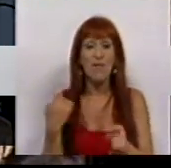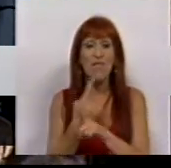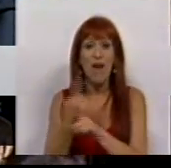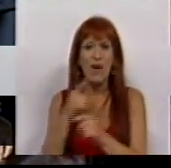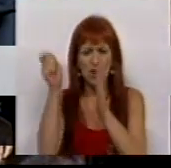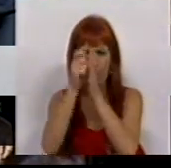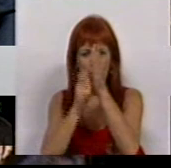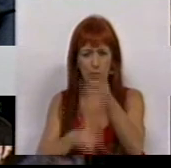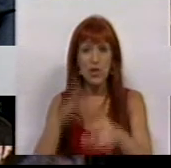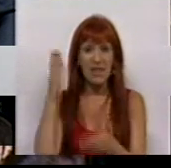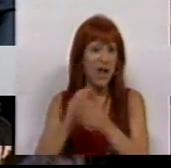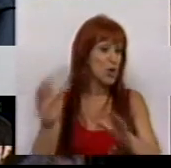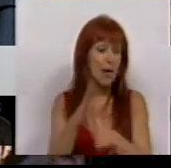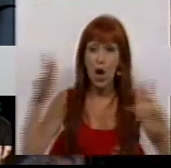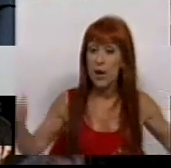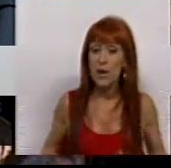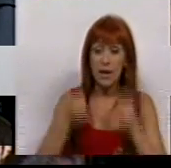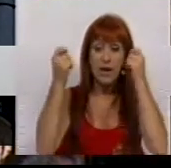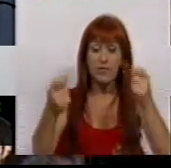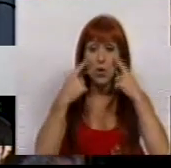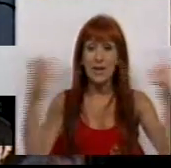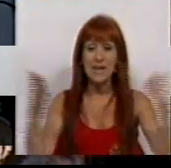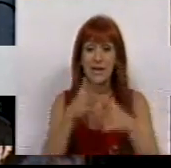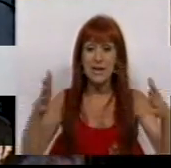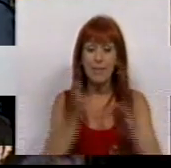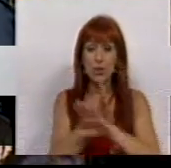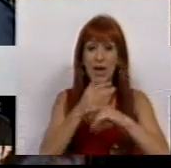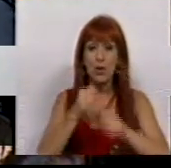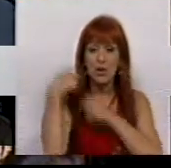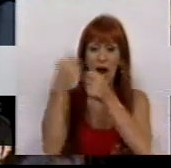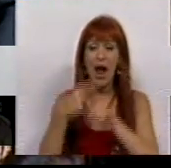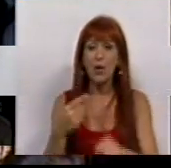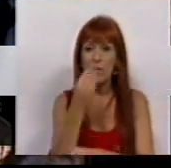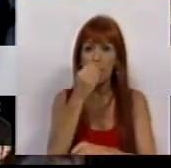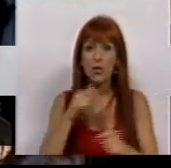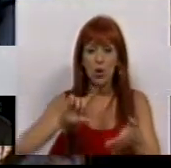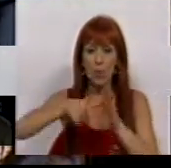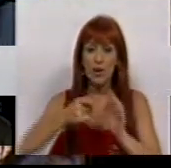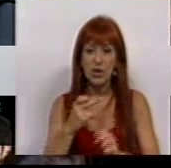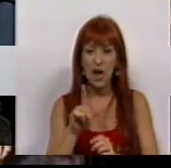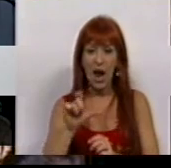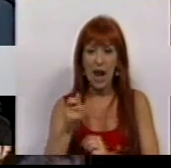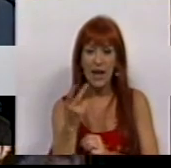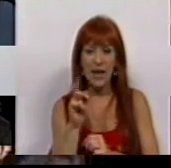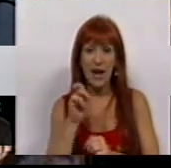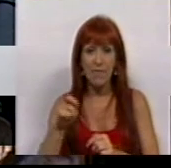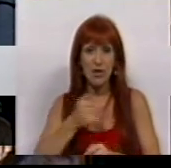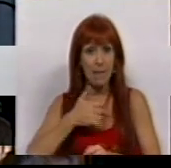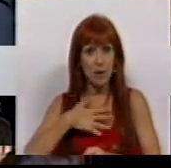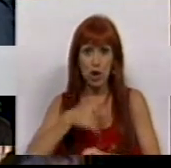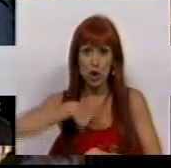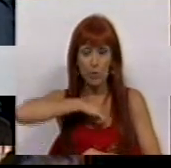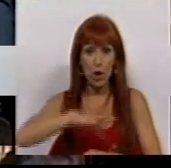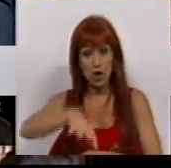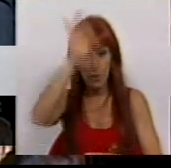vários. Desde o maior investimento público de sempre no setor agroalimentar, o projeto da Alqueva, em que foi a opção de empresários espanhóis